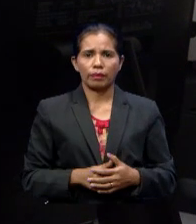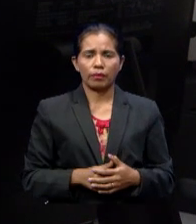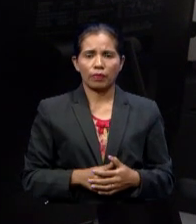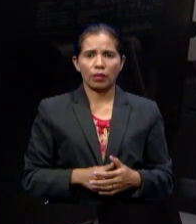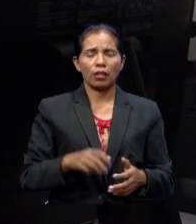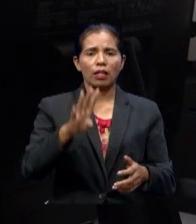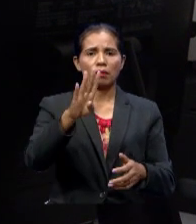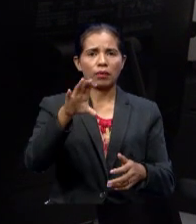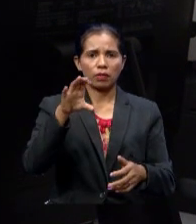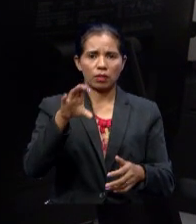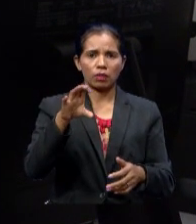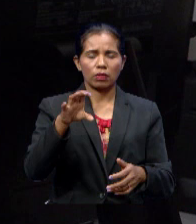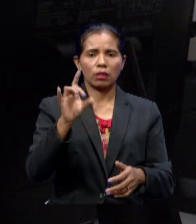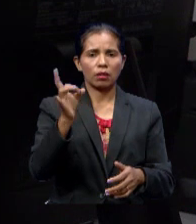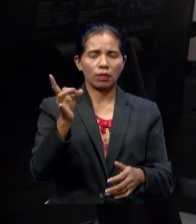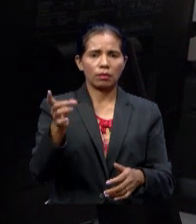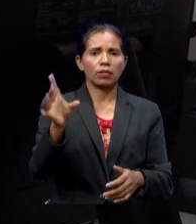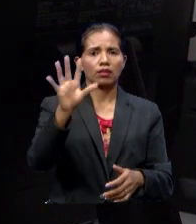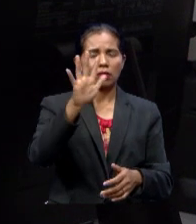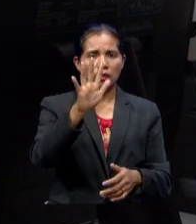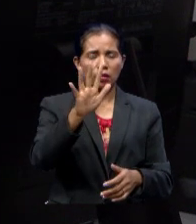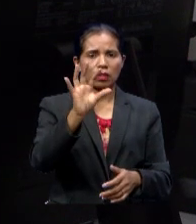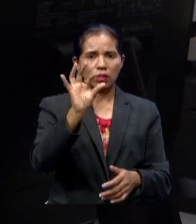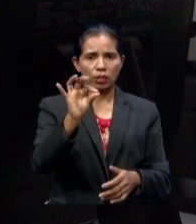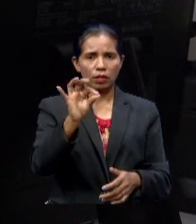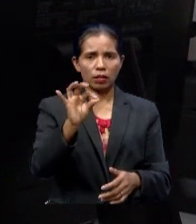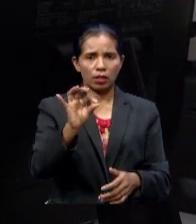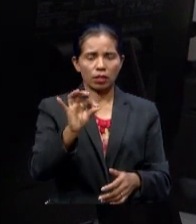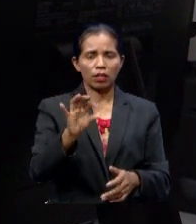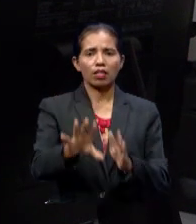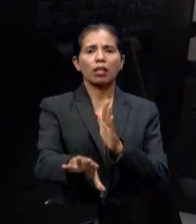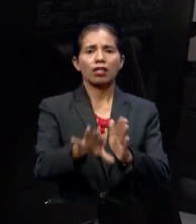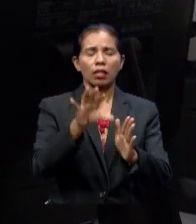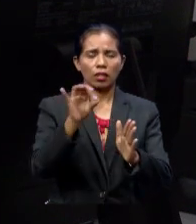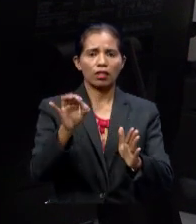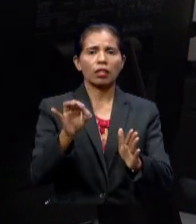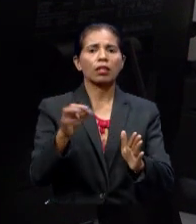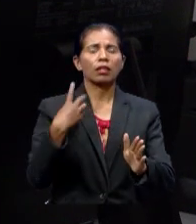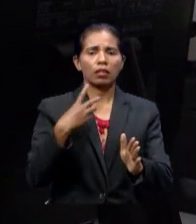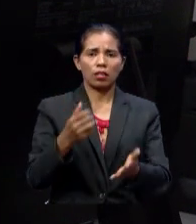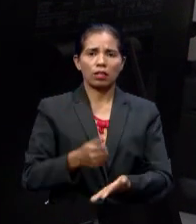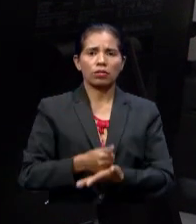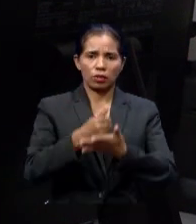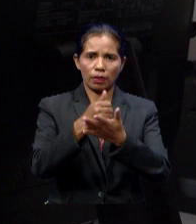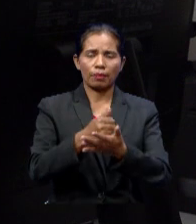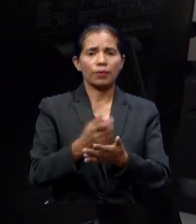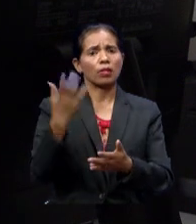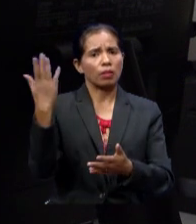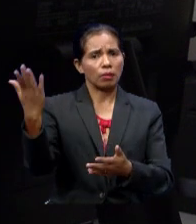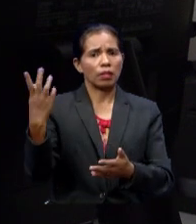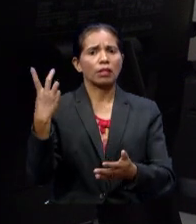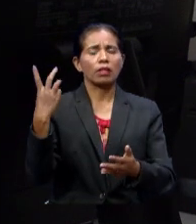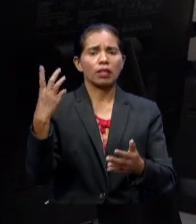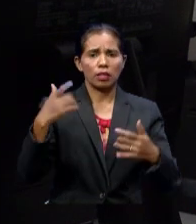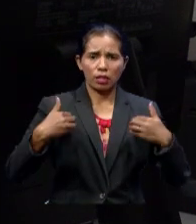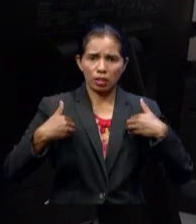atus hat walu nolo resin sia nebe ma ketang atendimento iha neba iha moras nebe